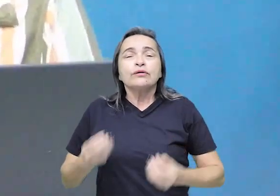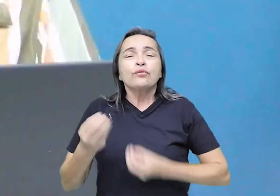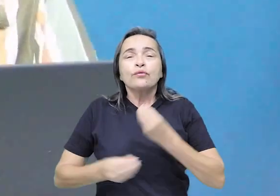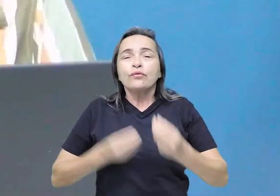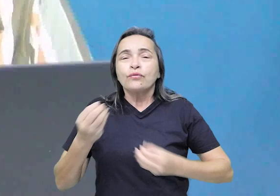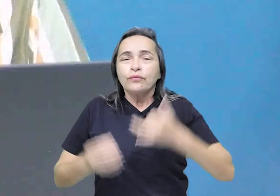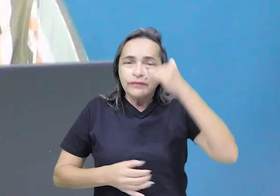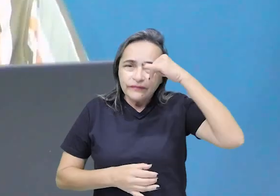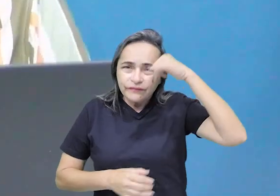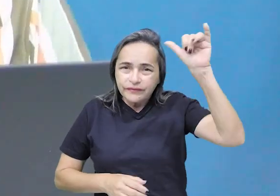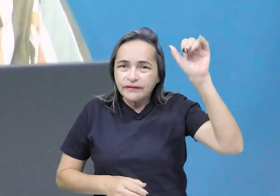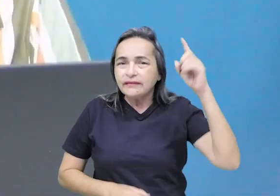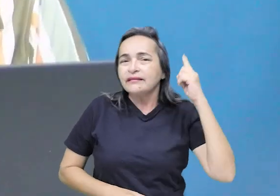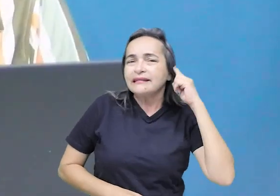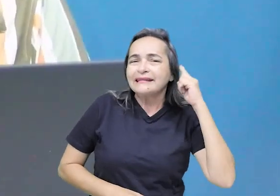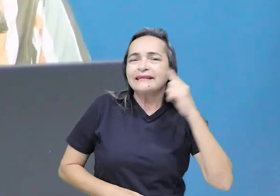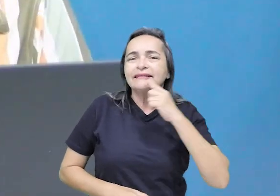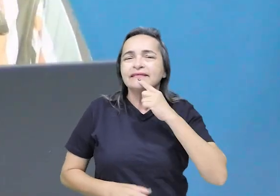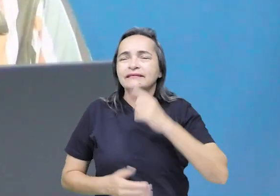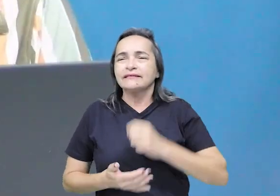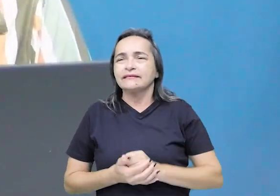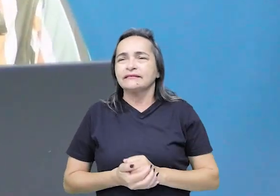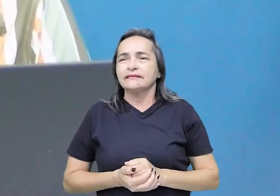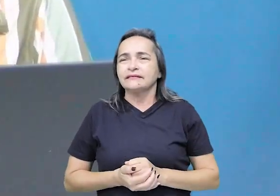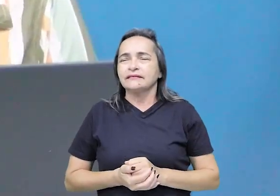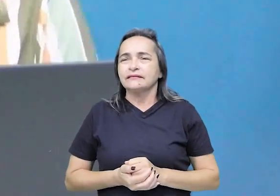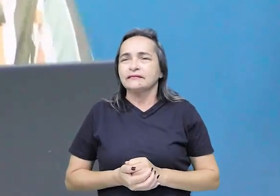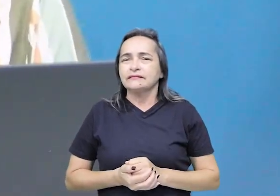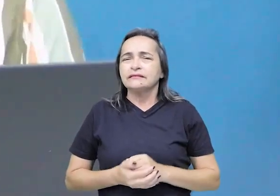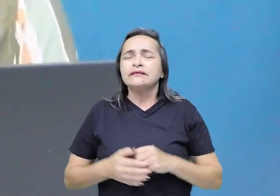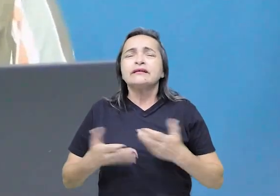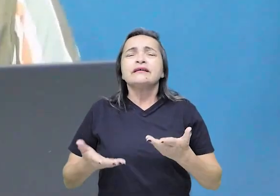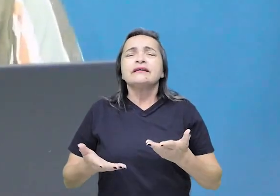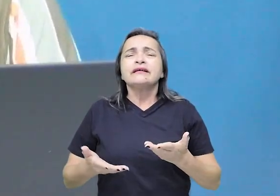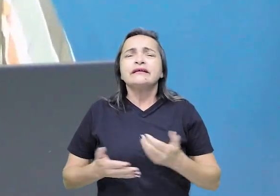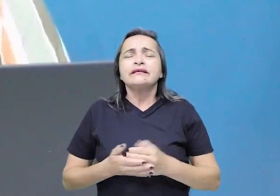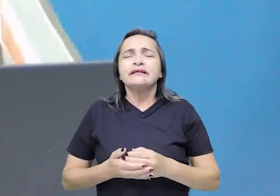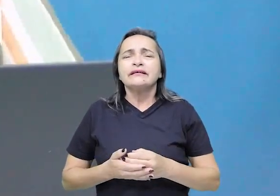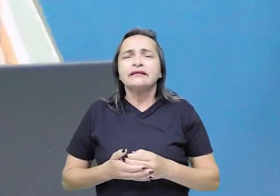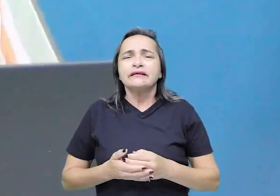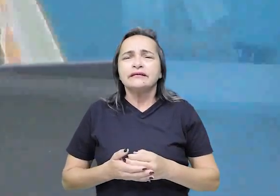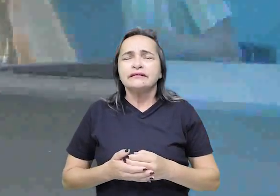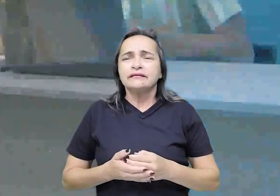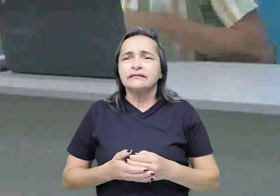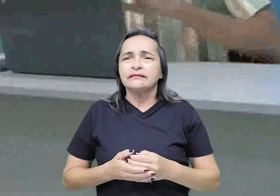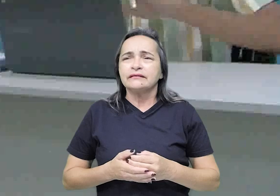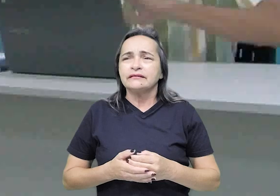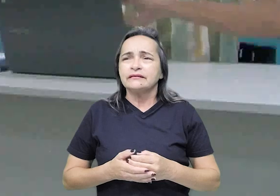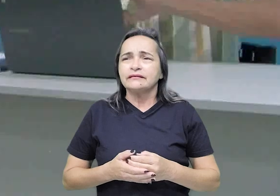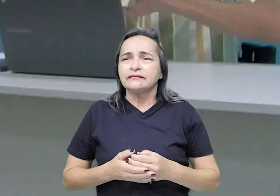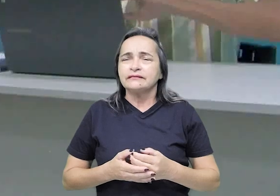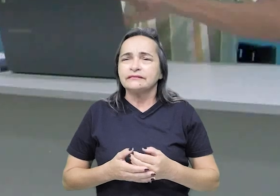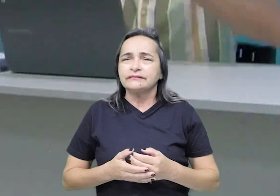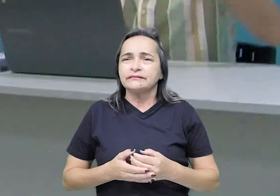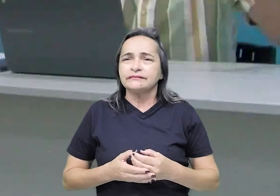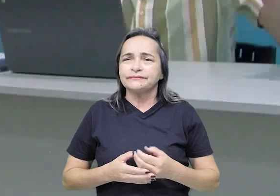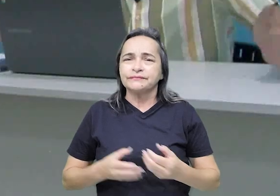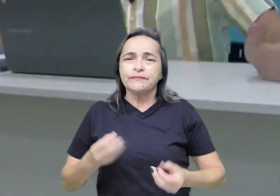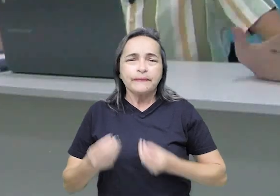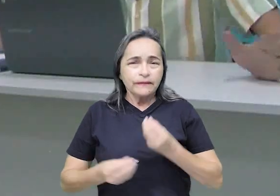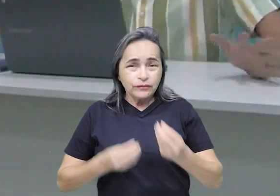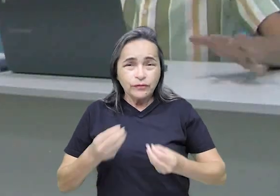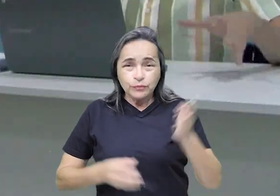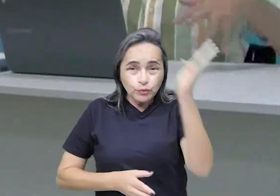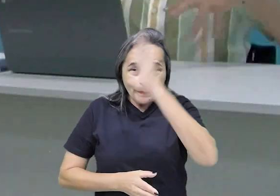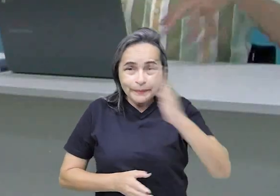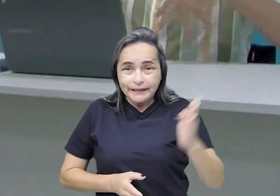possível surdez, me diz qual é a principal causa de surdez hoje no Brasil. Fazendo assim um panorama